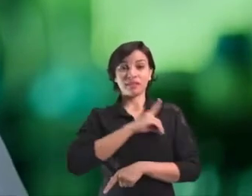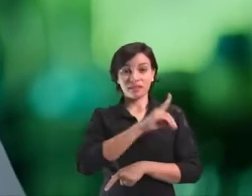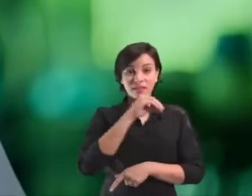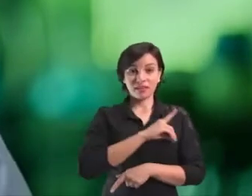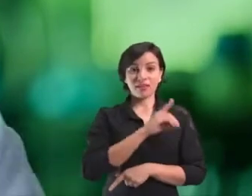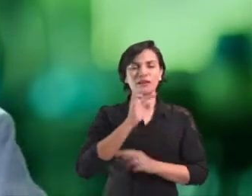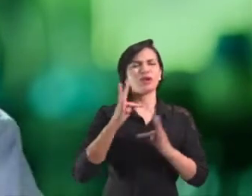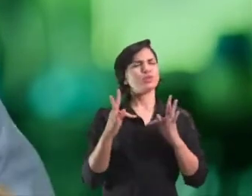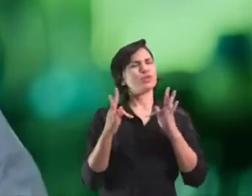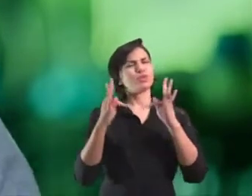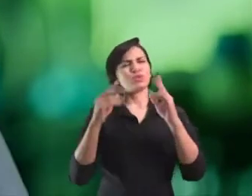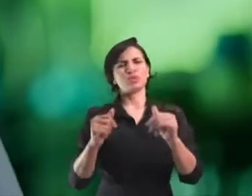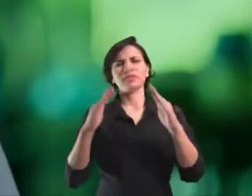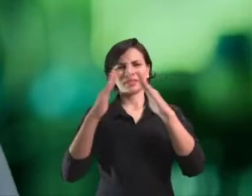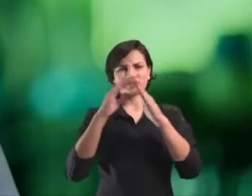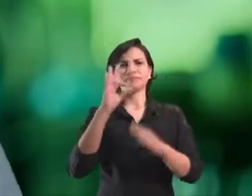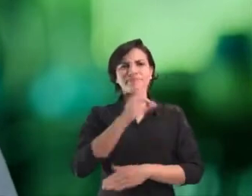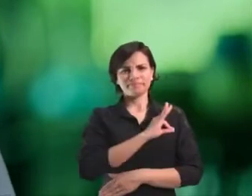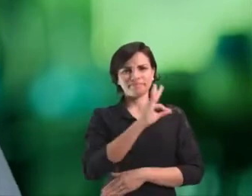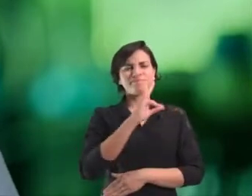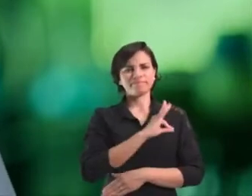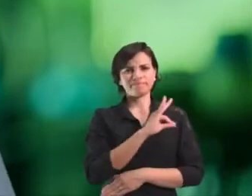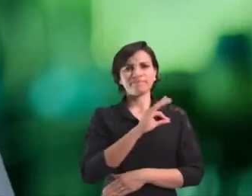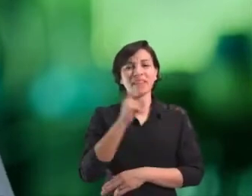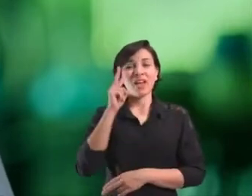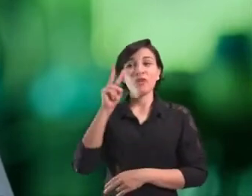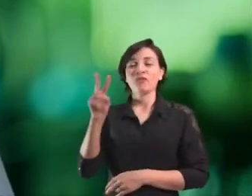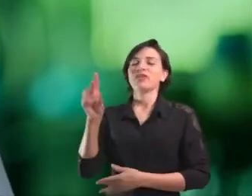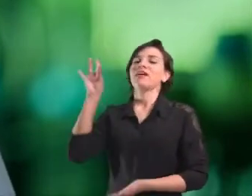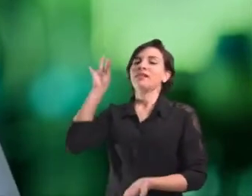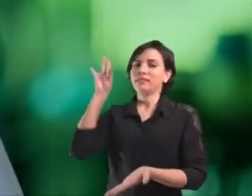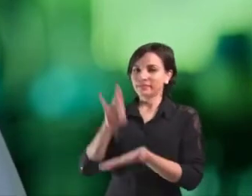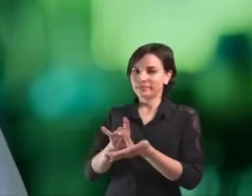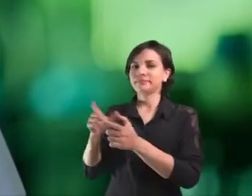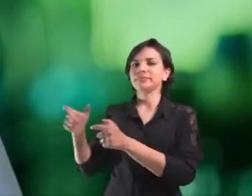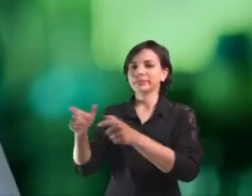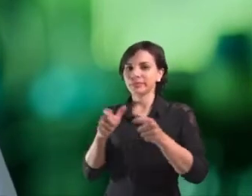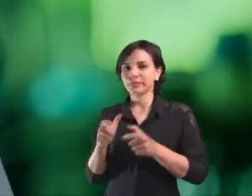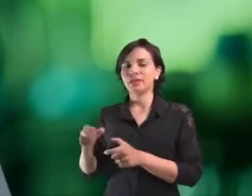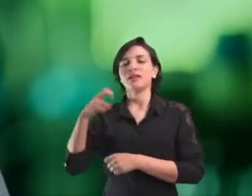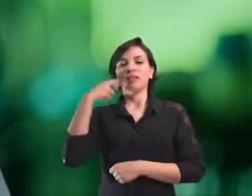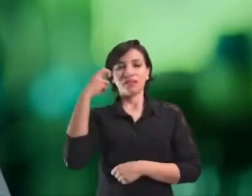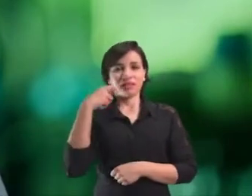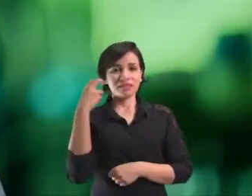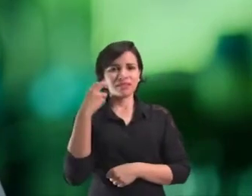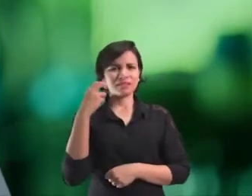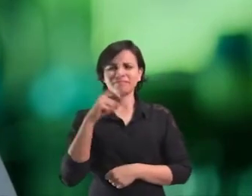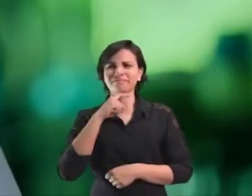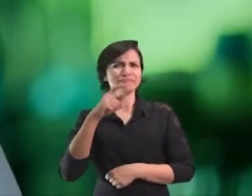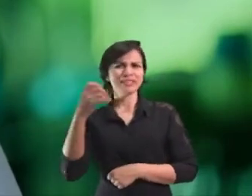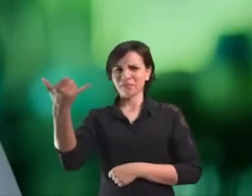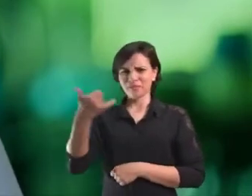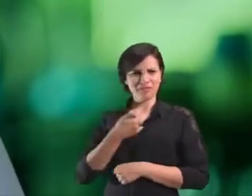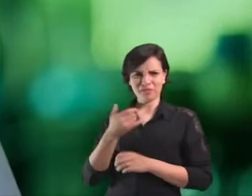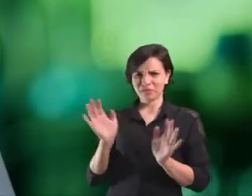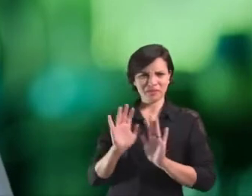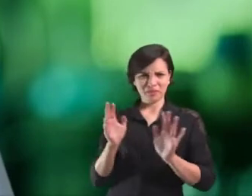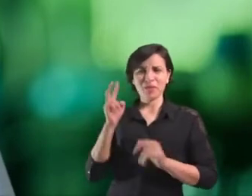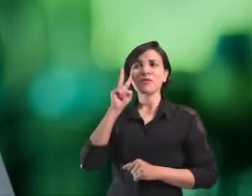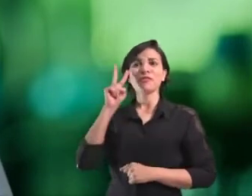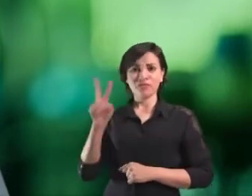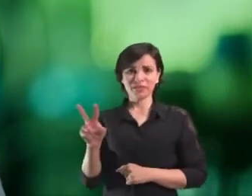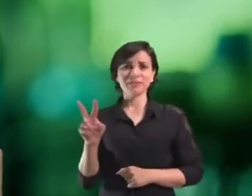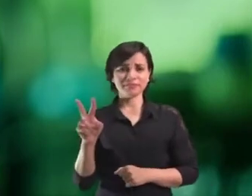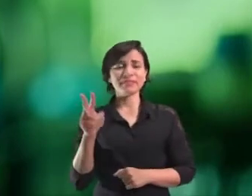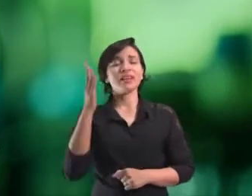delegacias da cidade, todas. Vi de perto a realidade dos nossos bairros. Foi ninguém que me contou, não, eu estava lá. Sei bem o que tem que